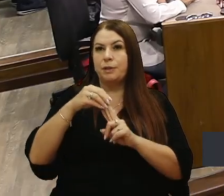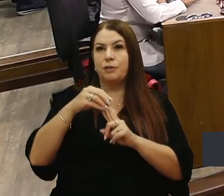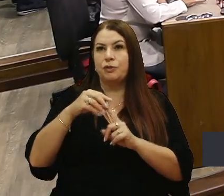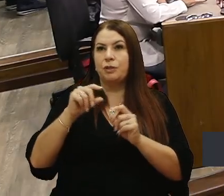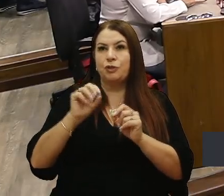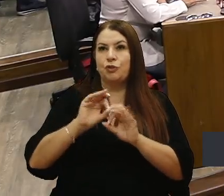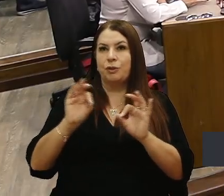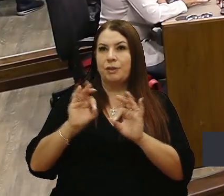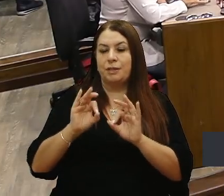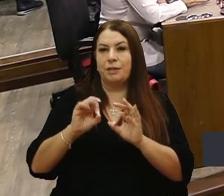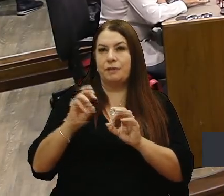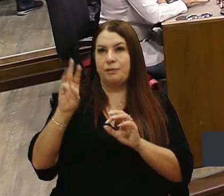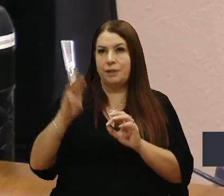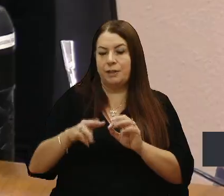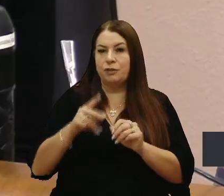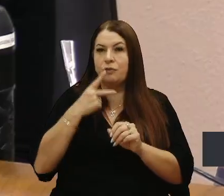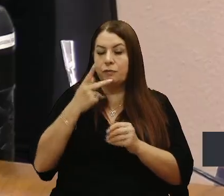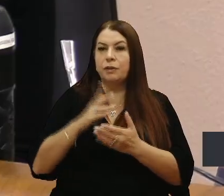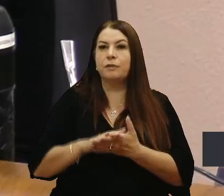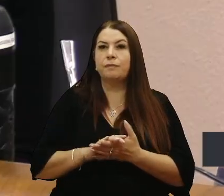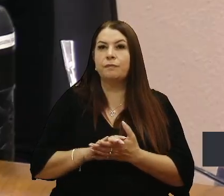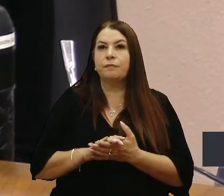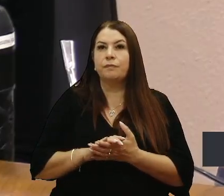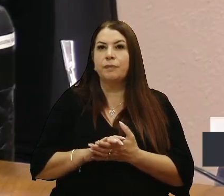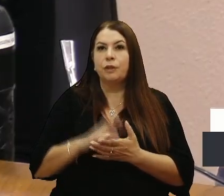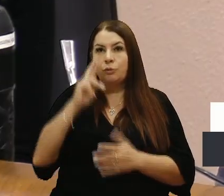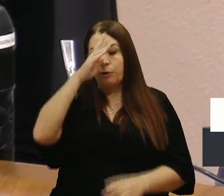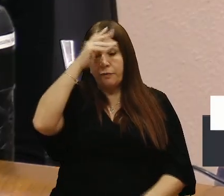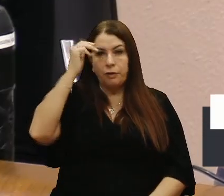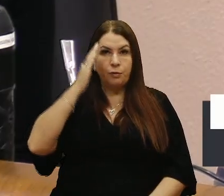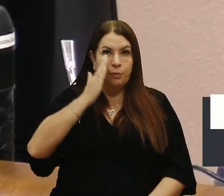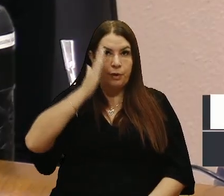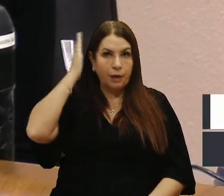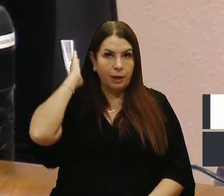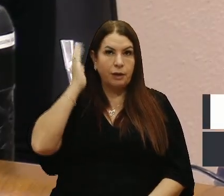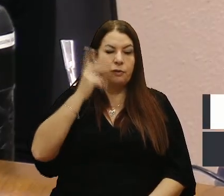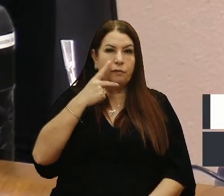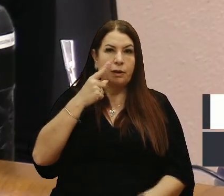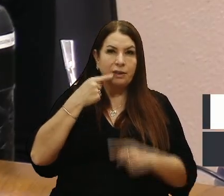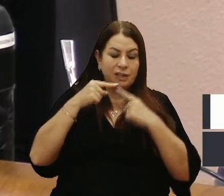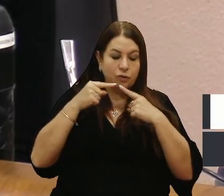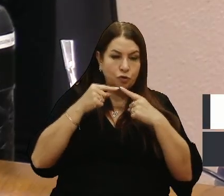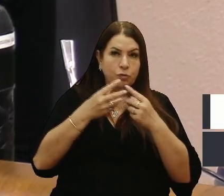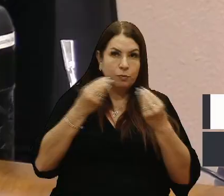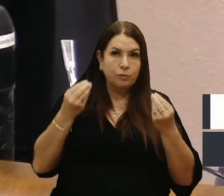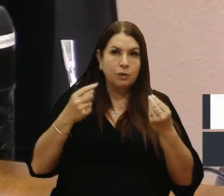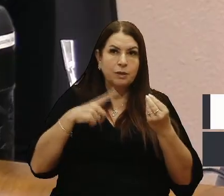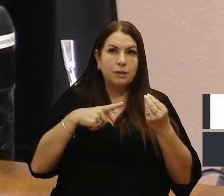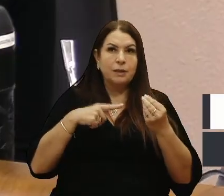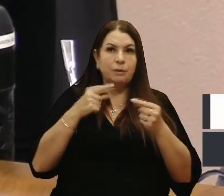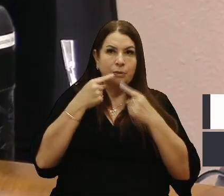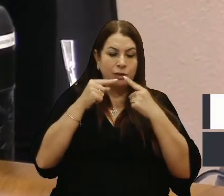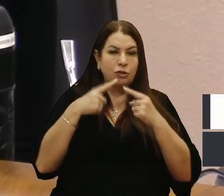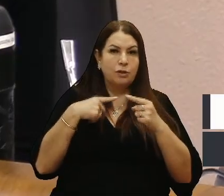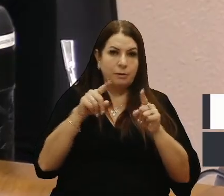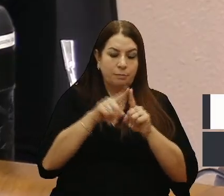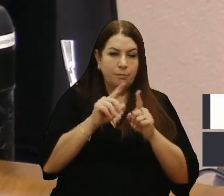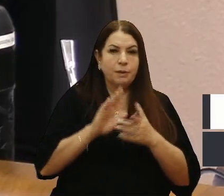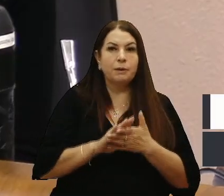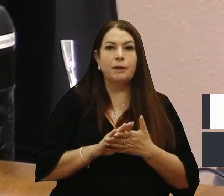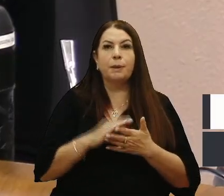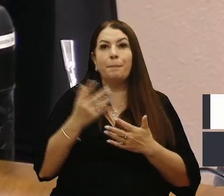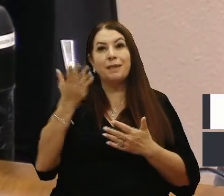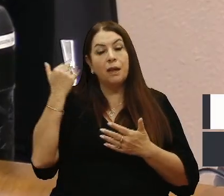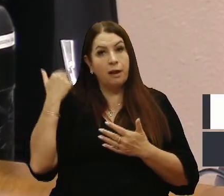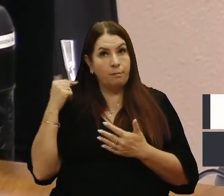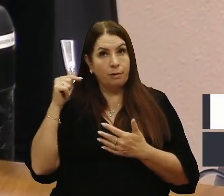Visate. Vocês sempre falam aqui do prefeito Guerra e criticam bastante, e eu tenho várias críticas para fazer para ele. Mas na